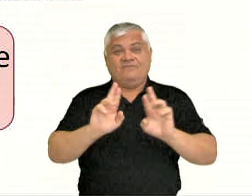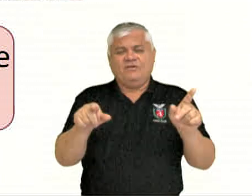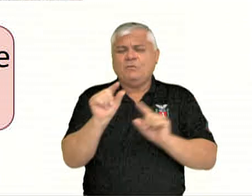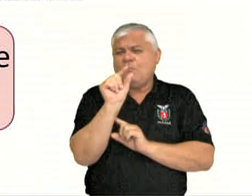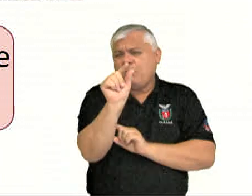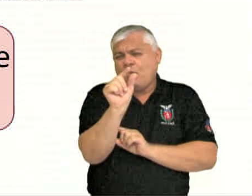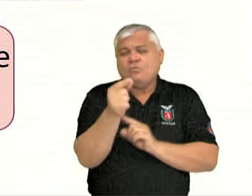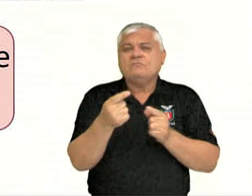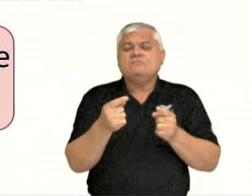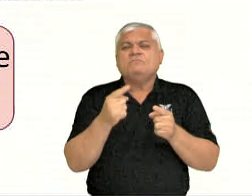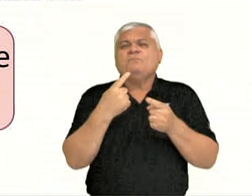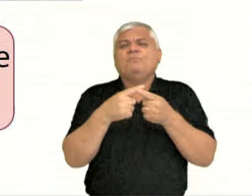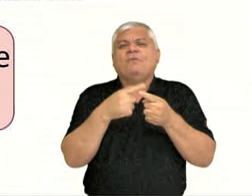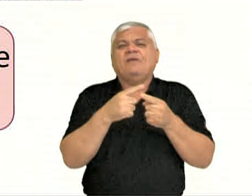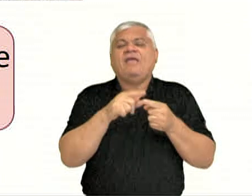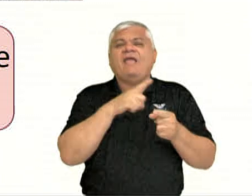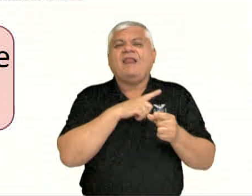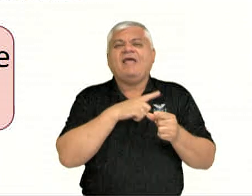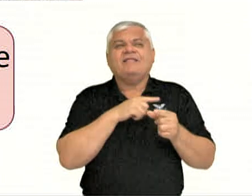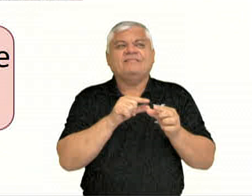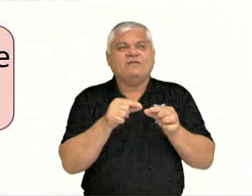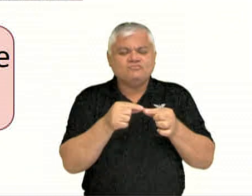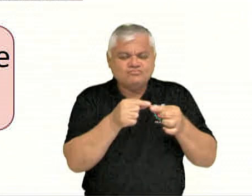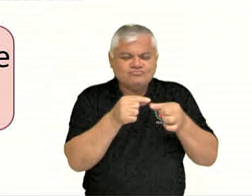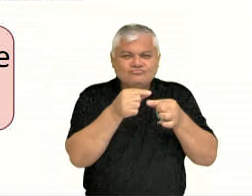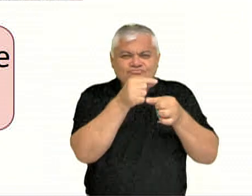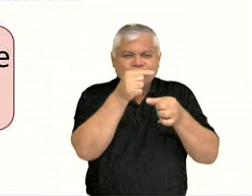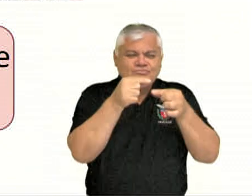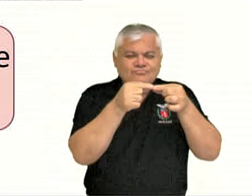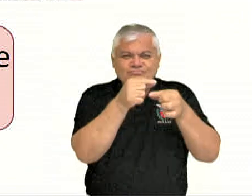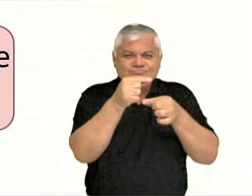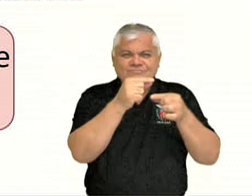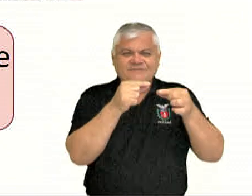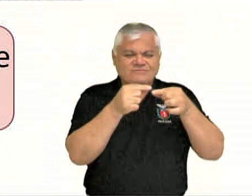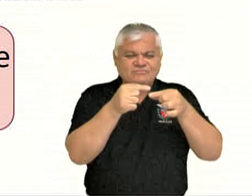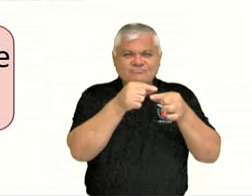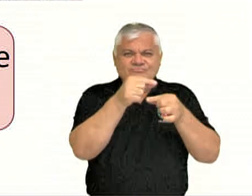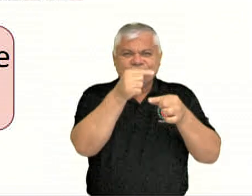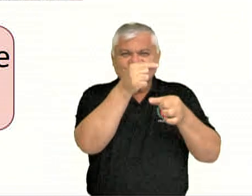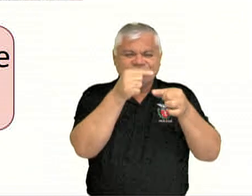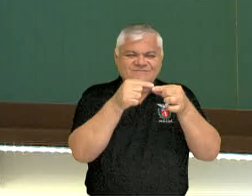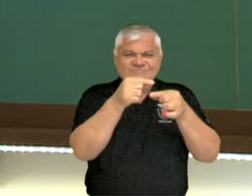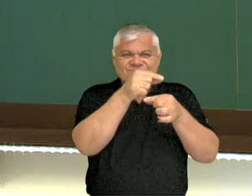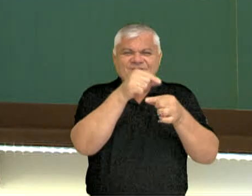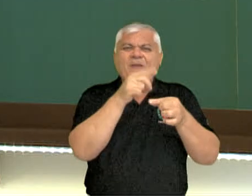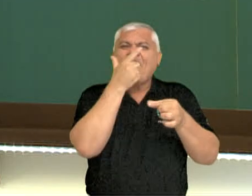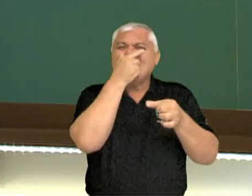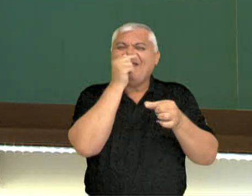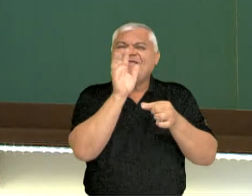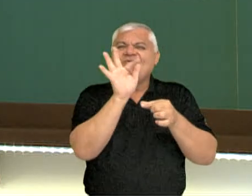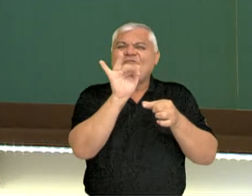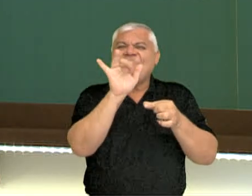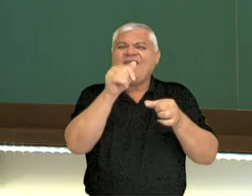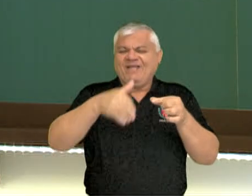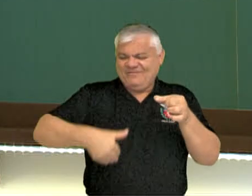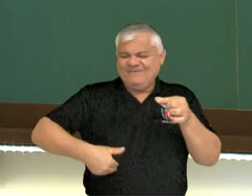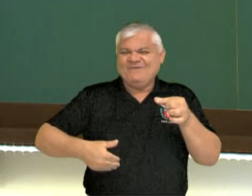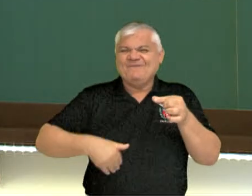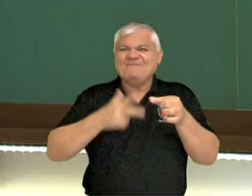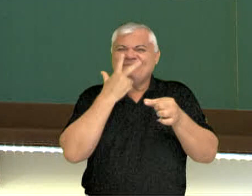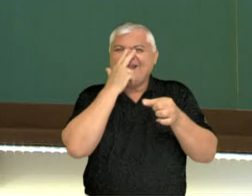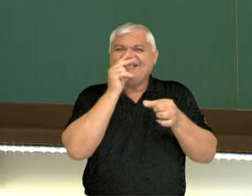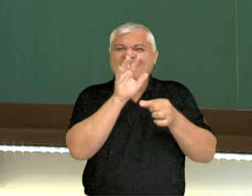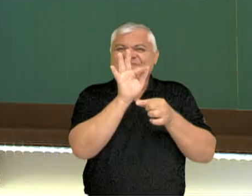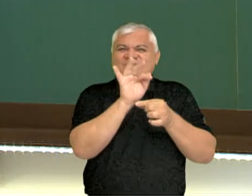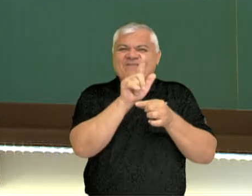em relação à estrutura do gametófito, que é mais achatadinho e em formato de fígado, né, que é o órgão hepático, por isso que recebe